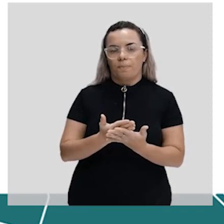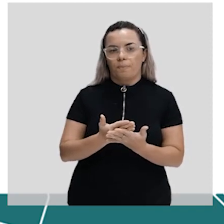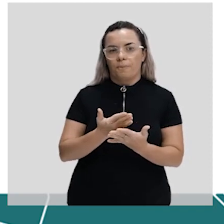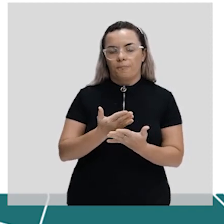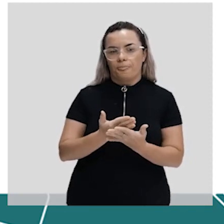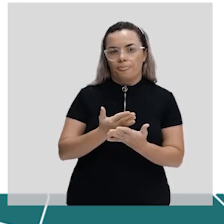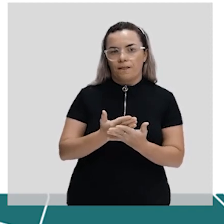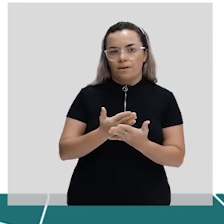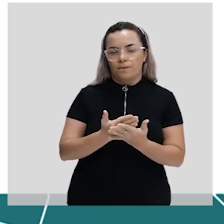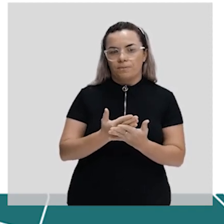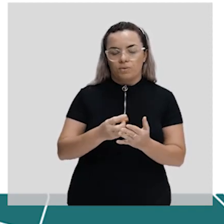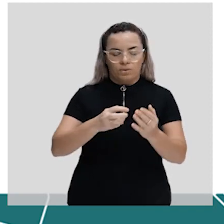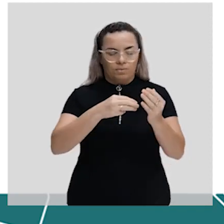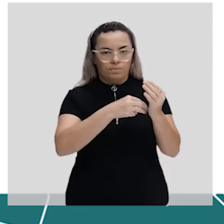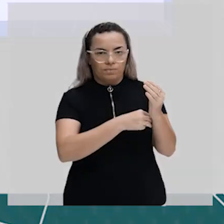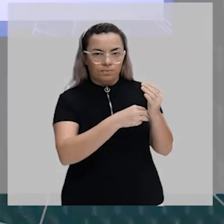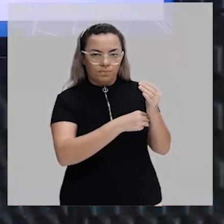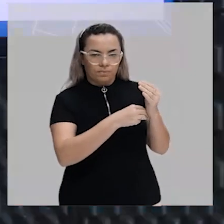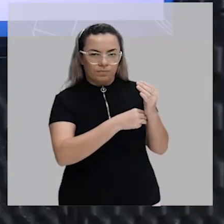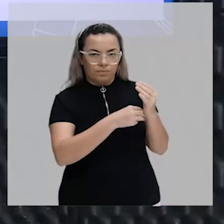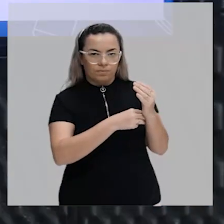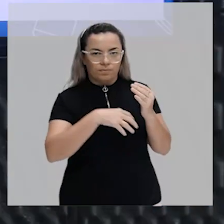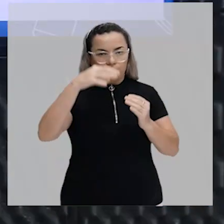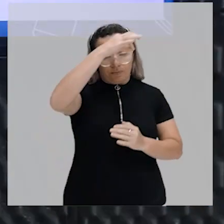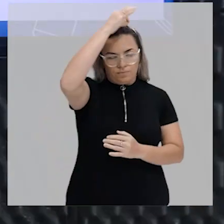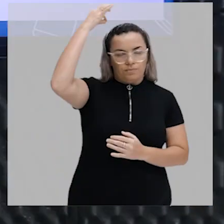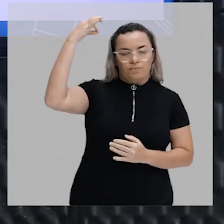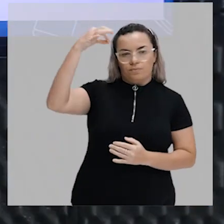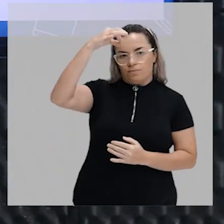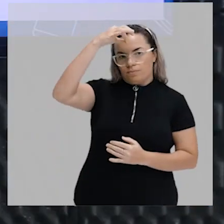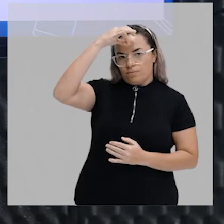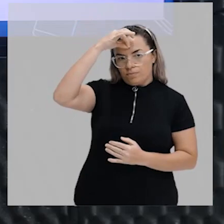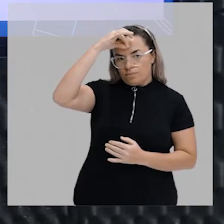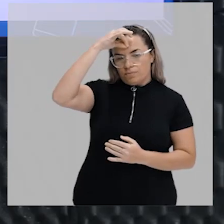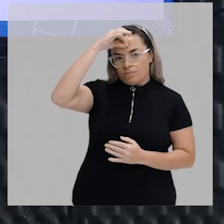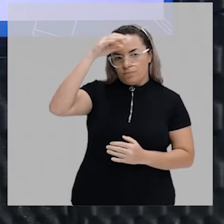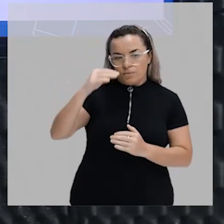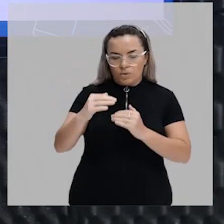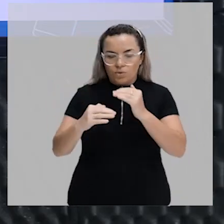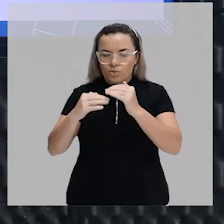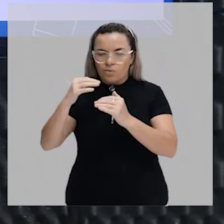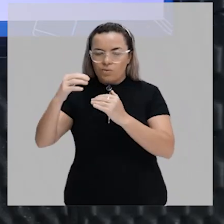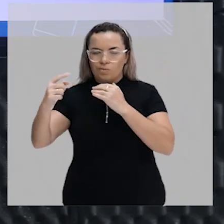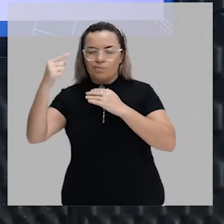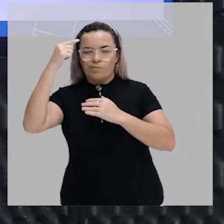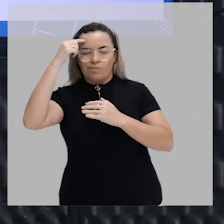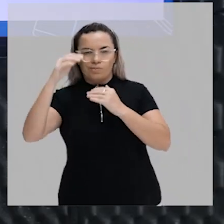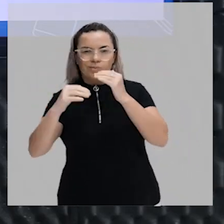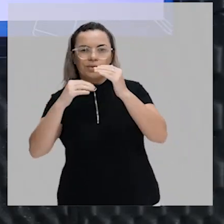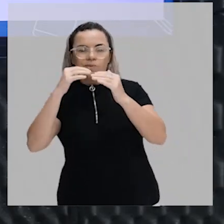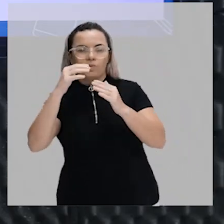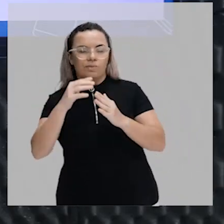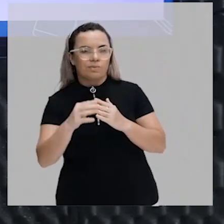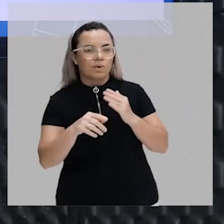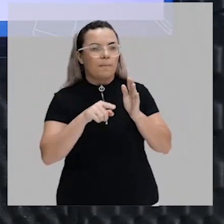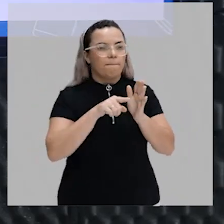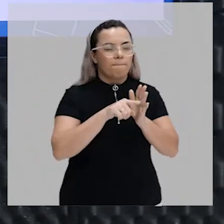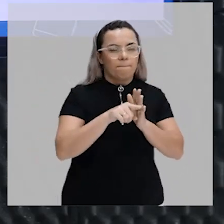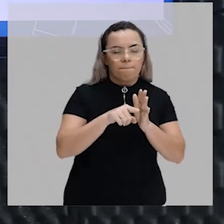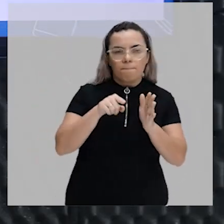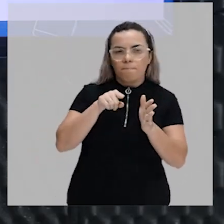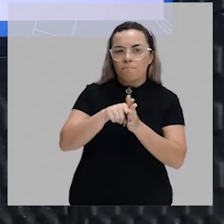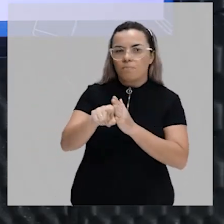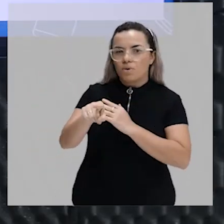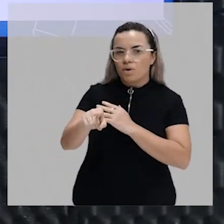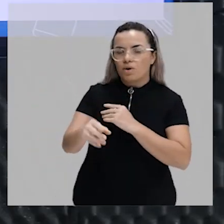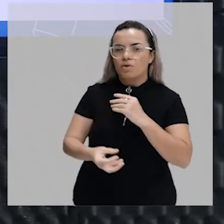Com o misticismo, com a espiritualidade, com o transcendental, com questionamentos entre